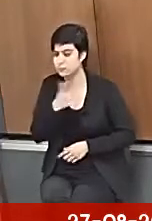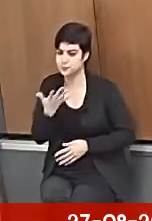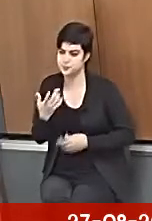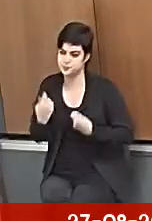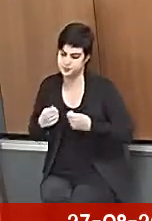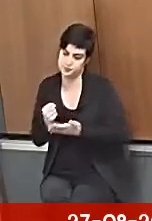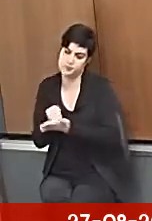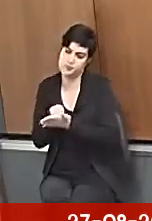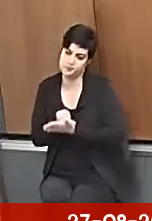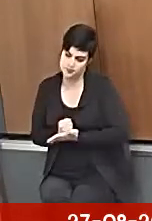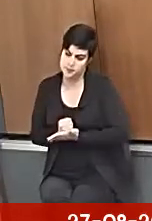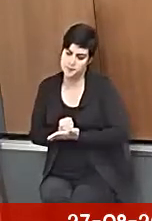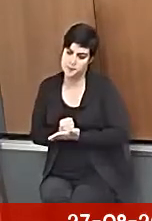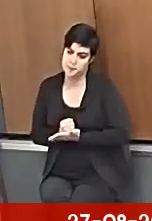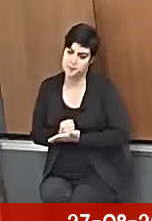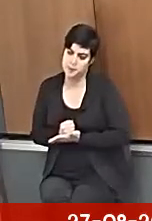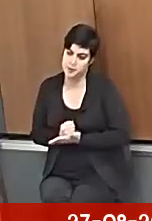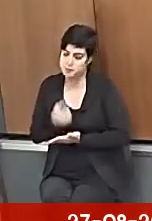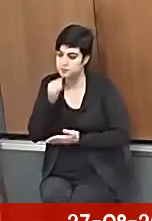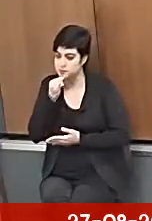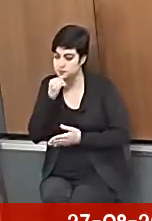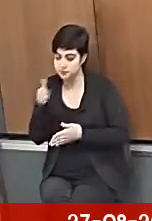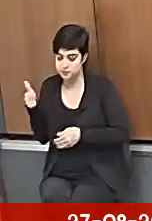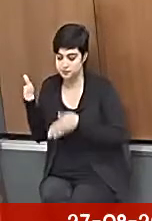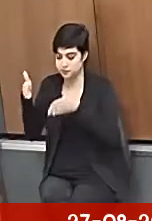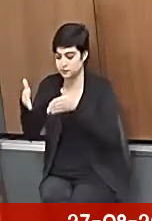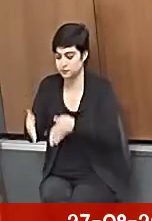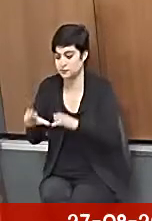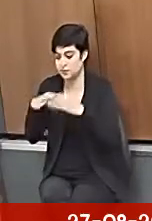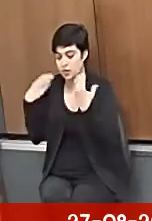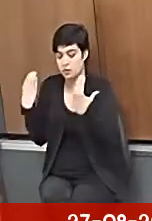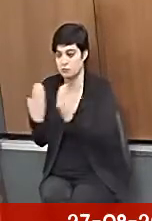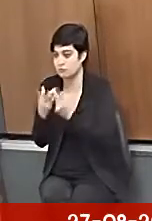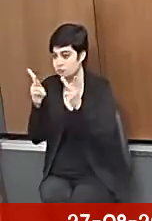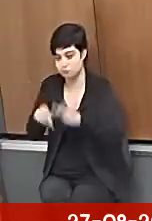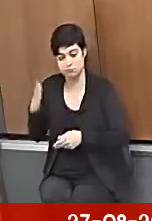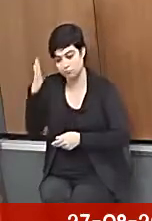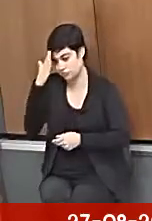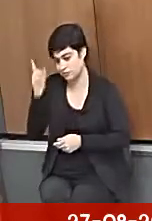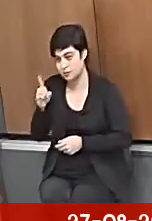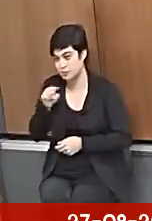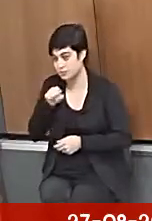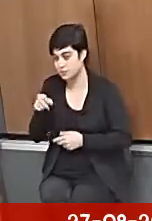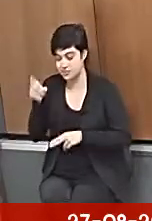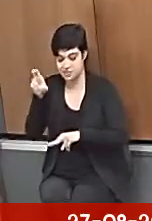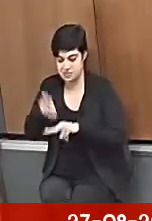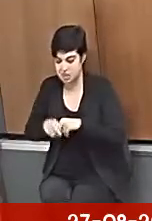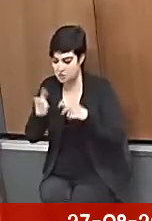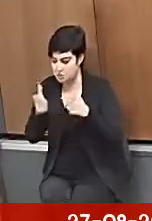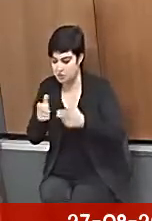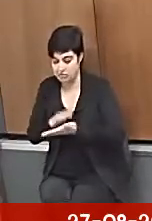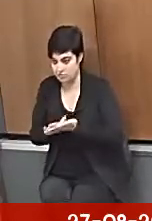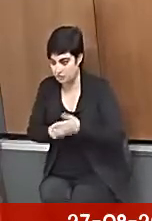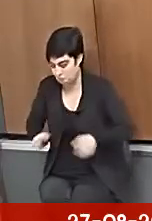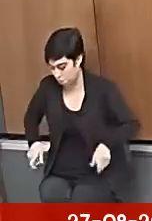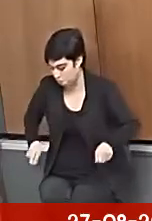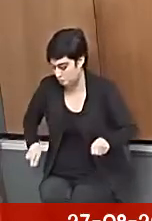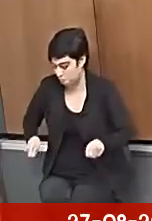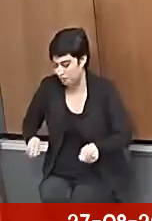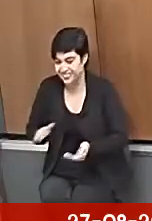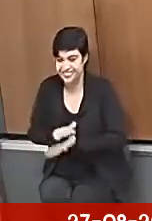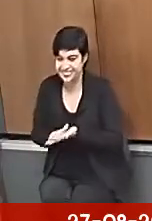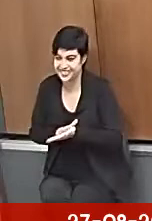é ninguém vai saber que a gente tem uma mobilidade reduzida porque você não está numa cadeira você não tá com muleta então